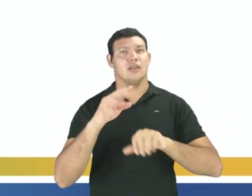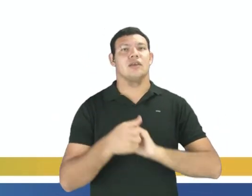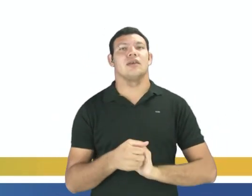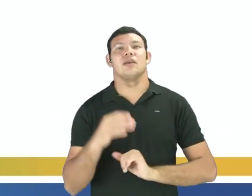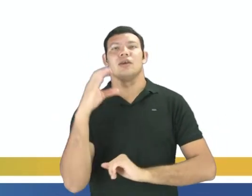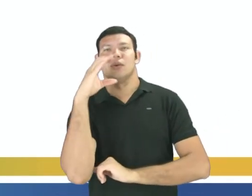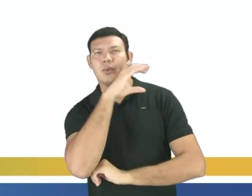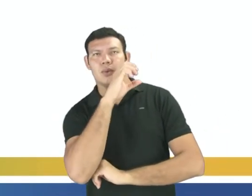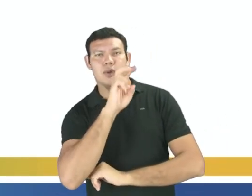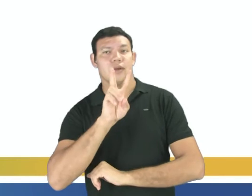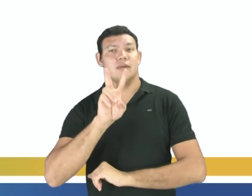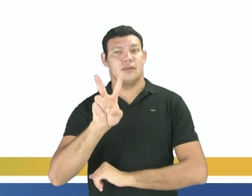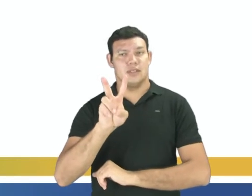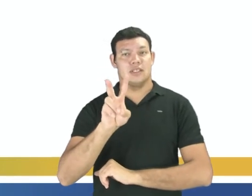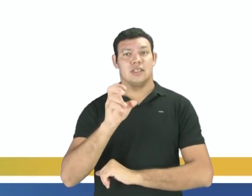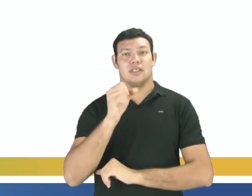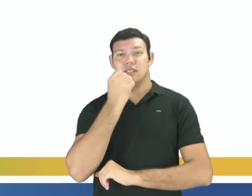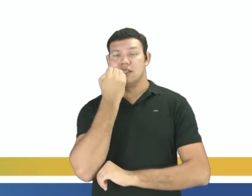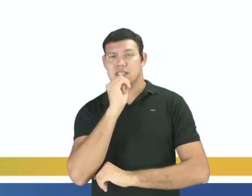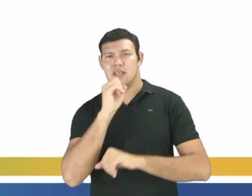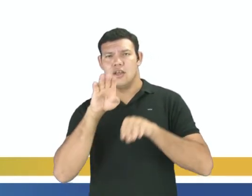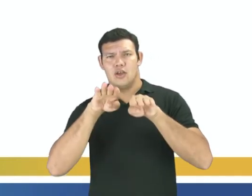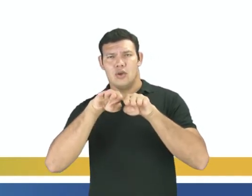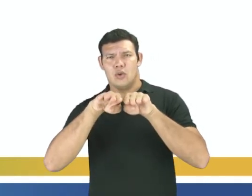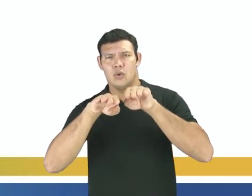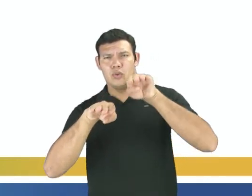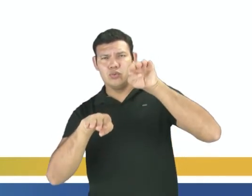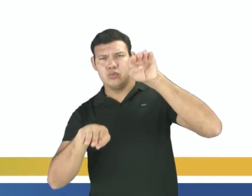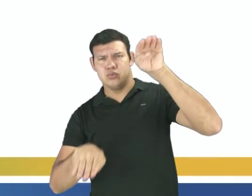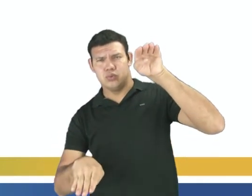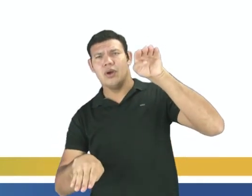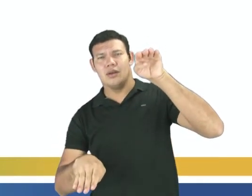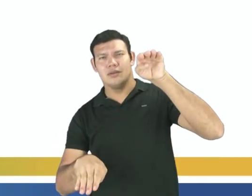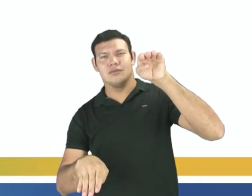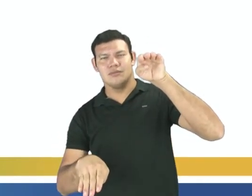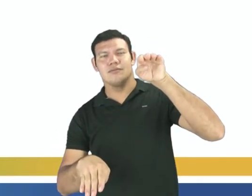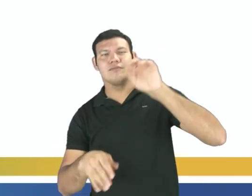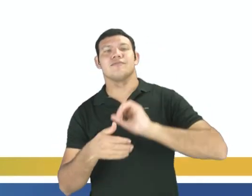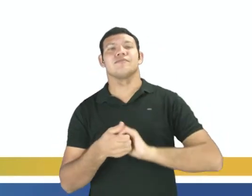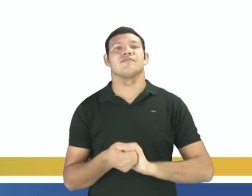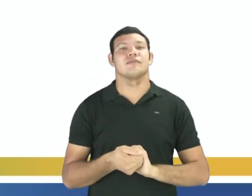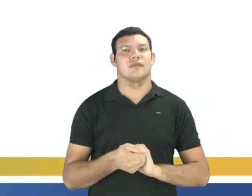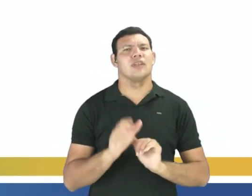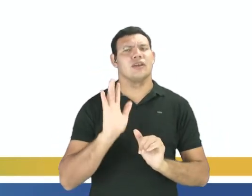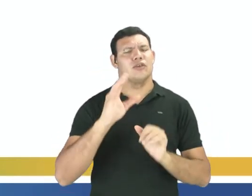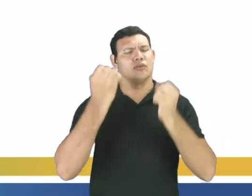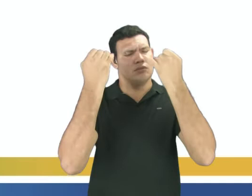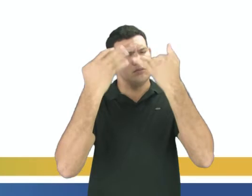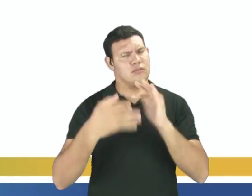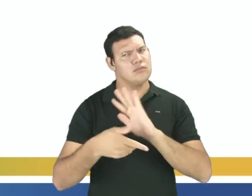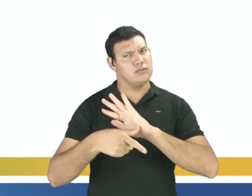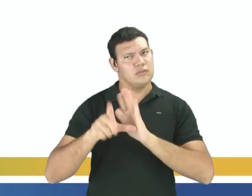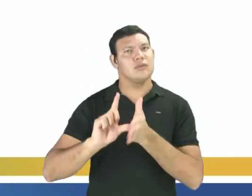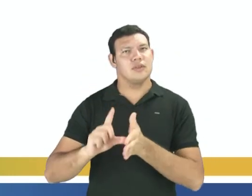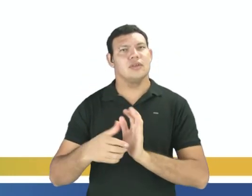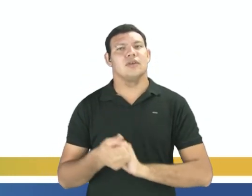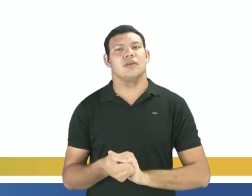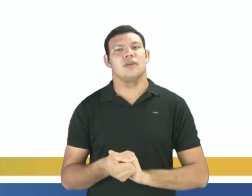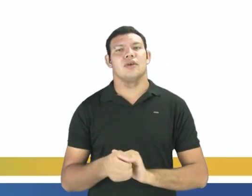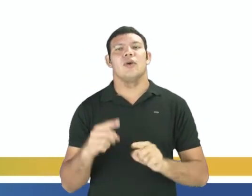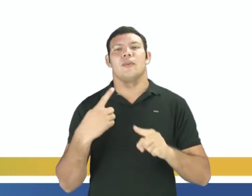V. Quando a velocidade aumenta, o tempo diminui. A gente já viu isso no exemplo anterior, né? Então as grandezas vão ser